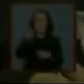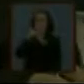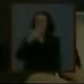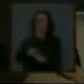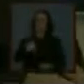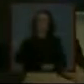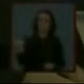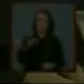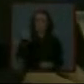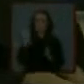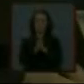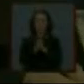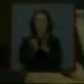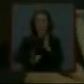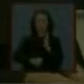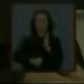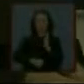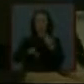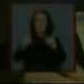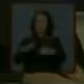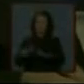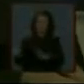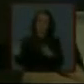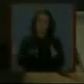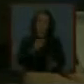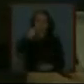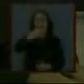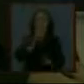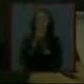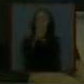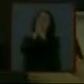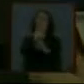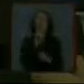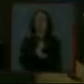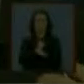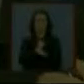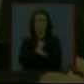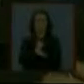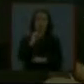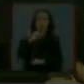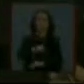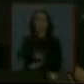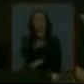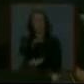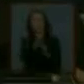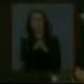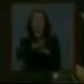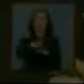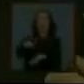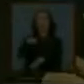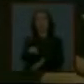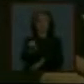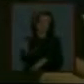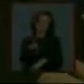liturgia da Igreja Católica, mas que não vão deixar de acreditar em Deus por causa disso, nem de frequentar a Igreja.